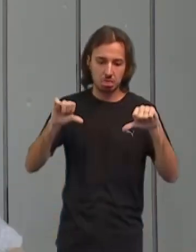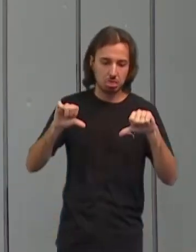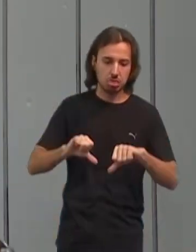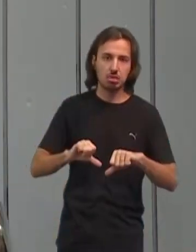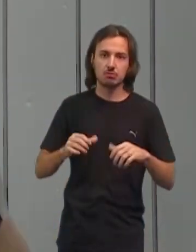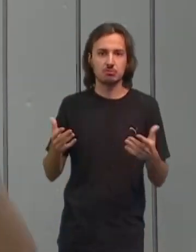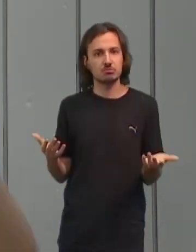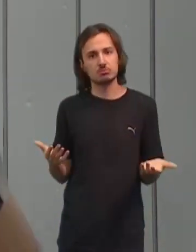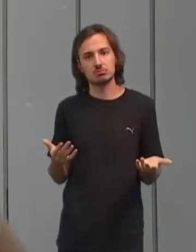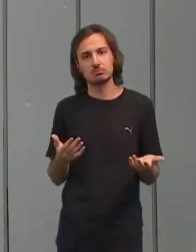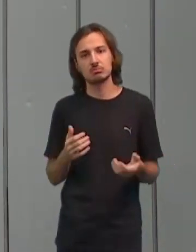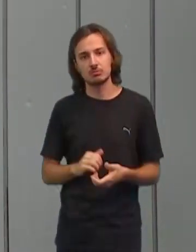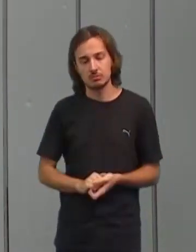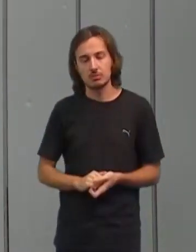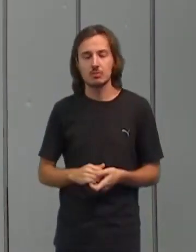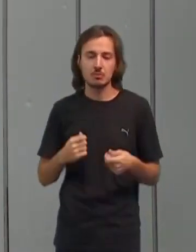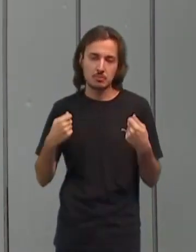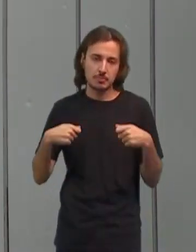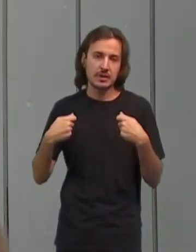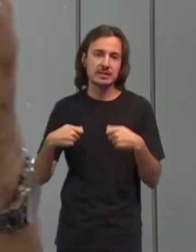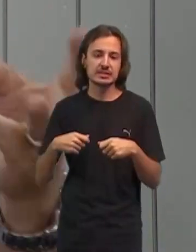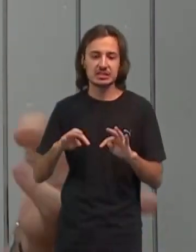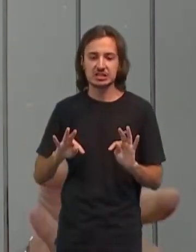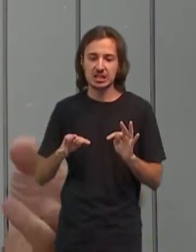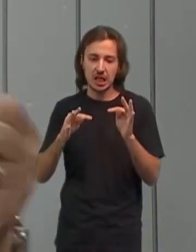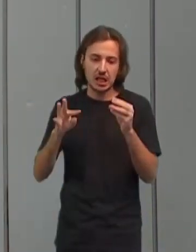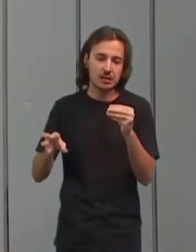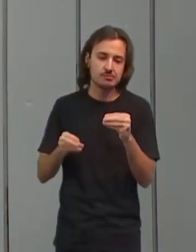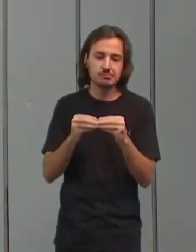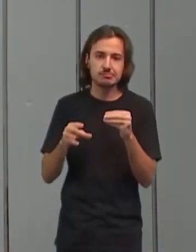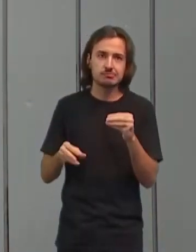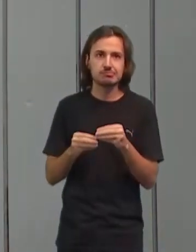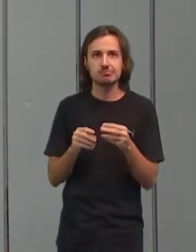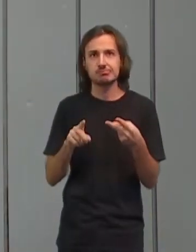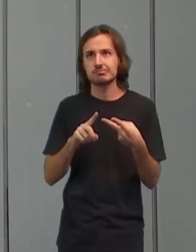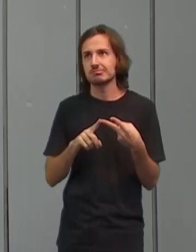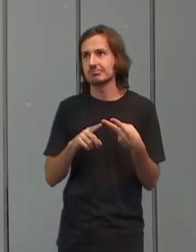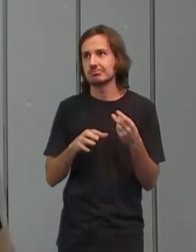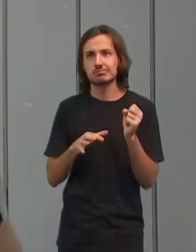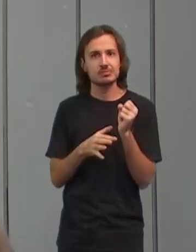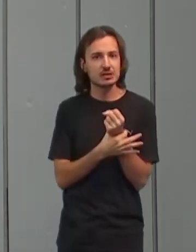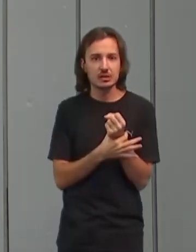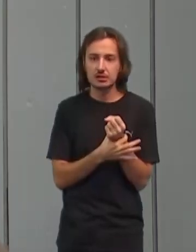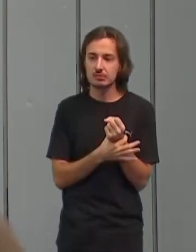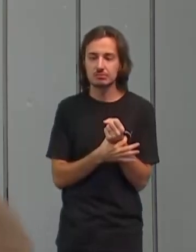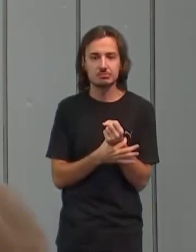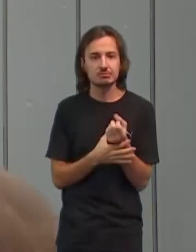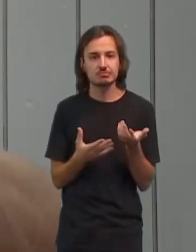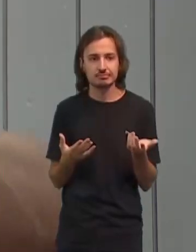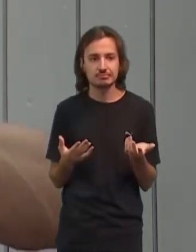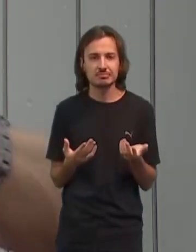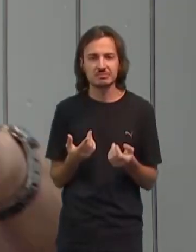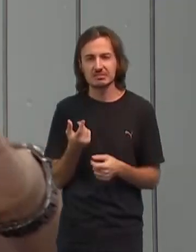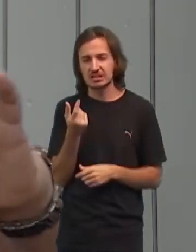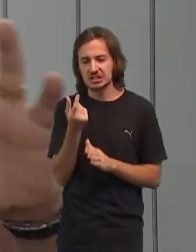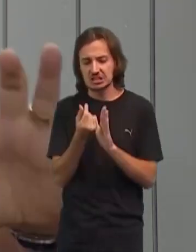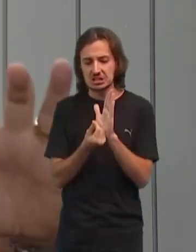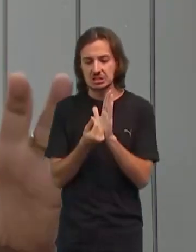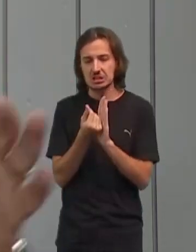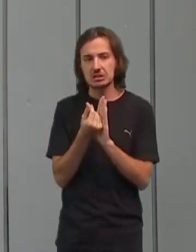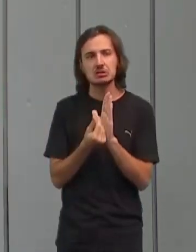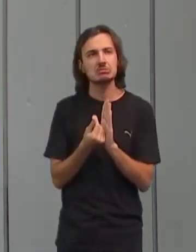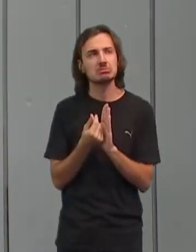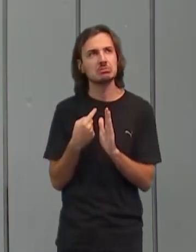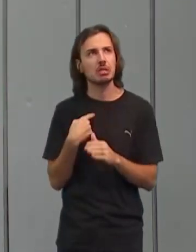adquirir, modernizar a segurança das UBSs, são valores que nós estipulamos na